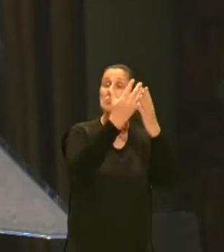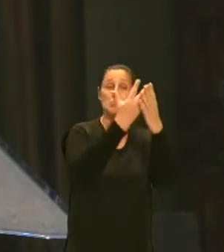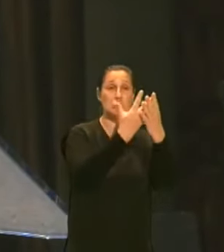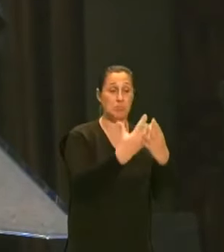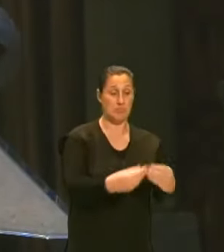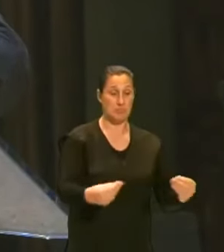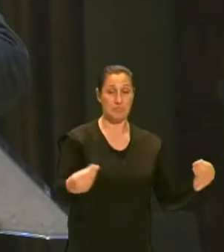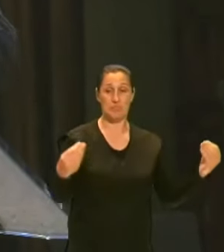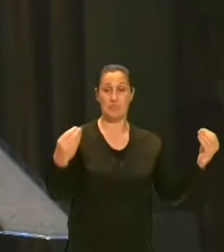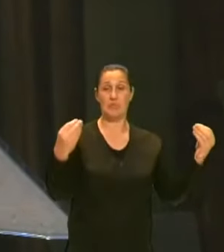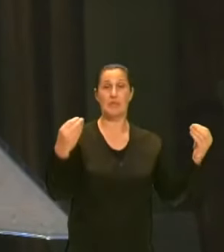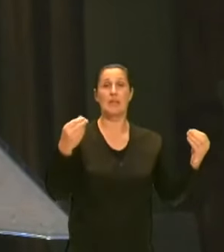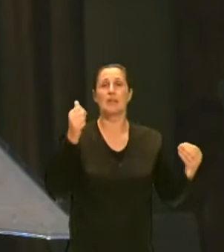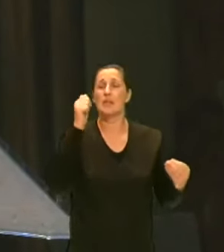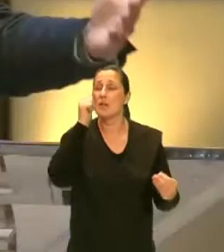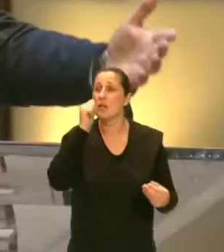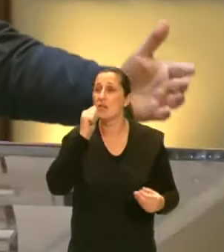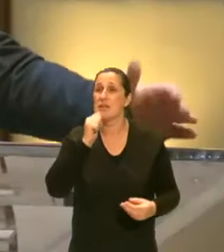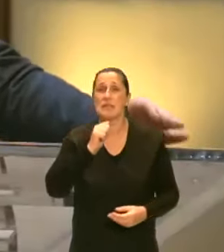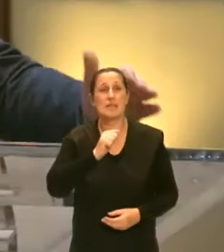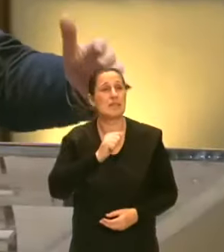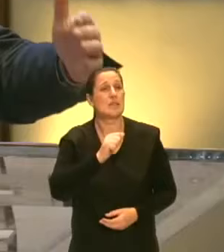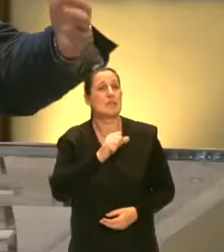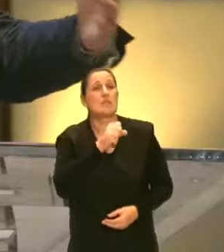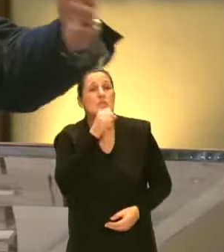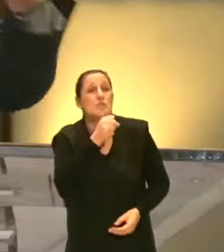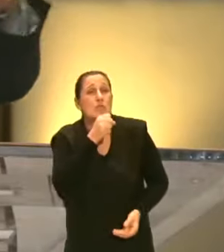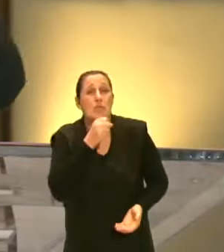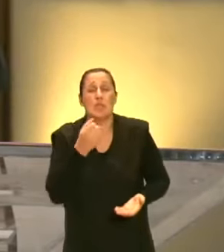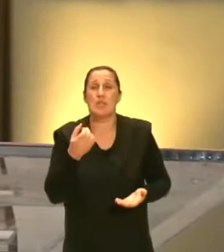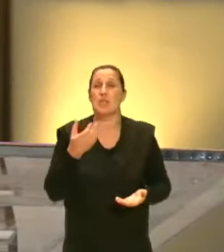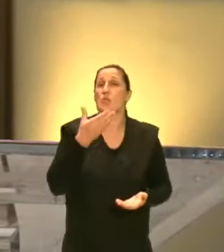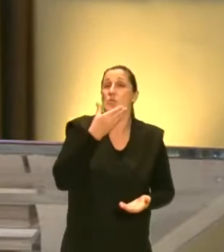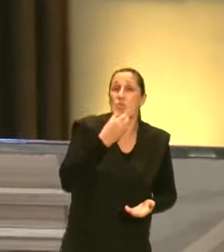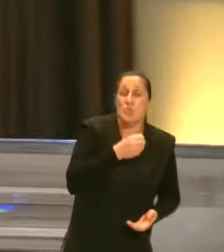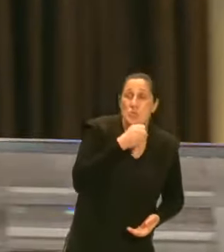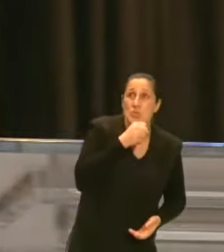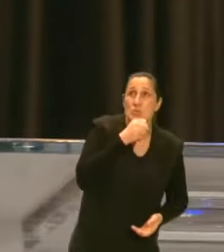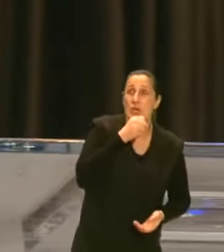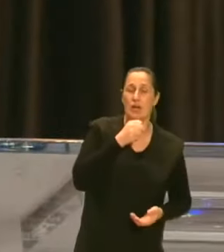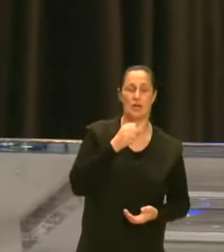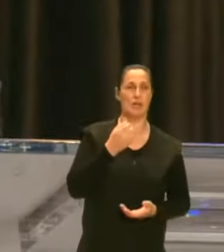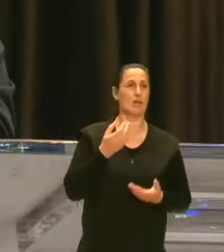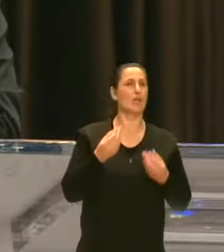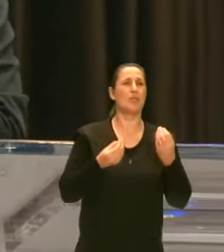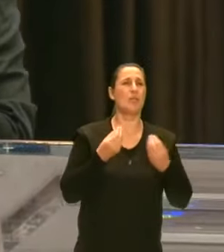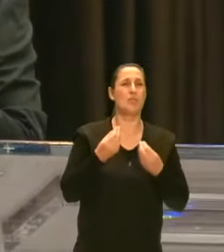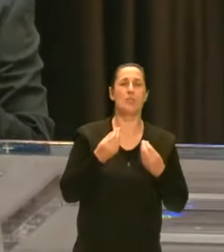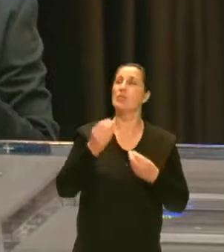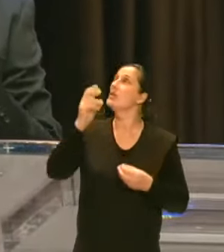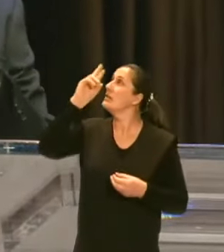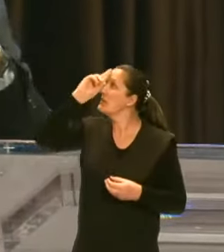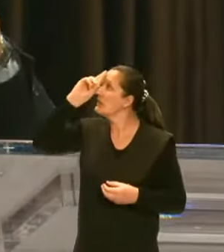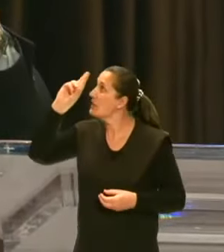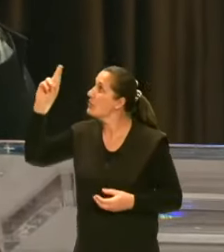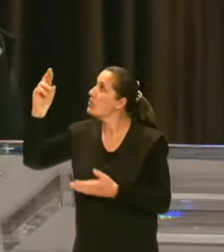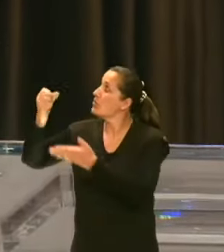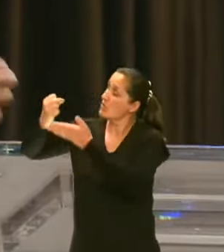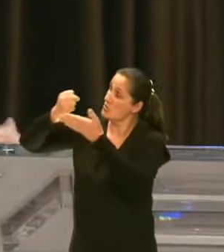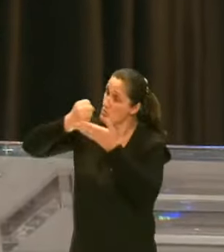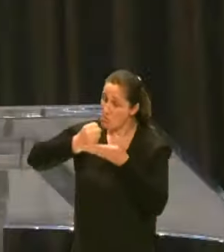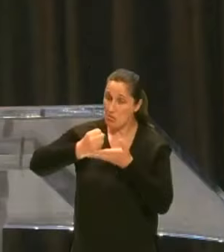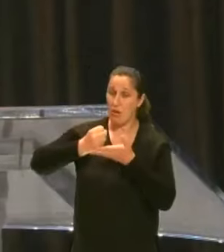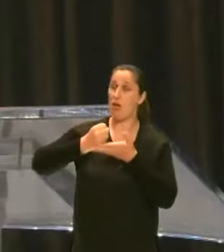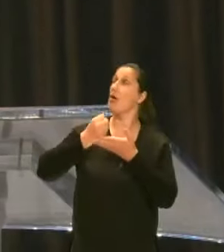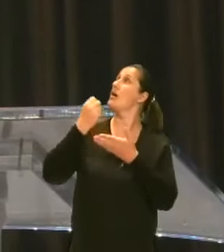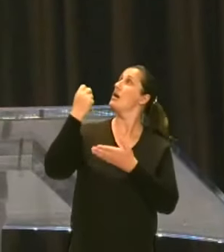As senhorinhas, as pessoas que não... Ou o Senhor socorre a tua igreja, ou a tua igreja vai